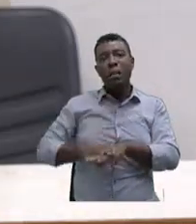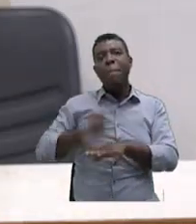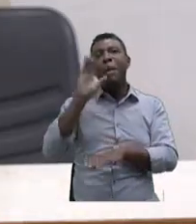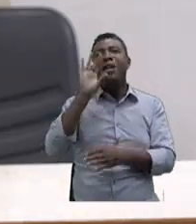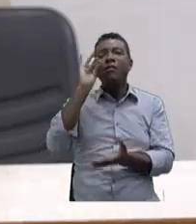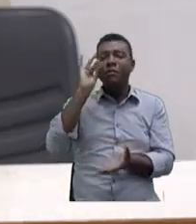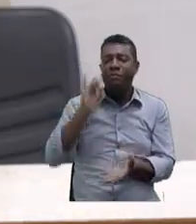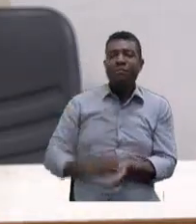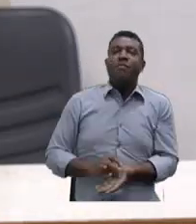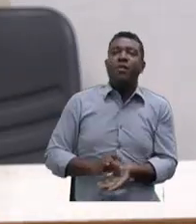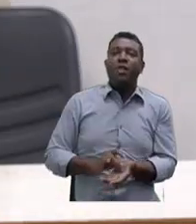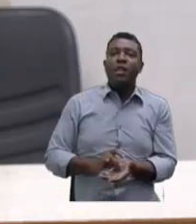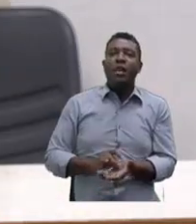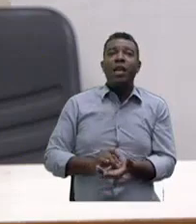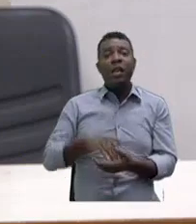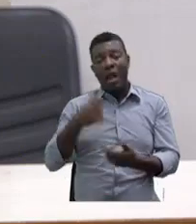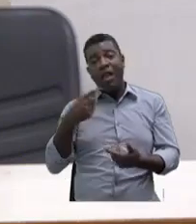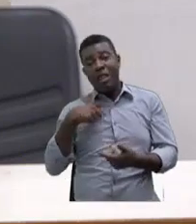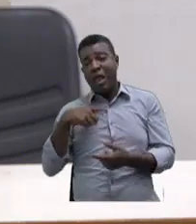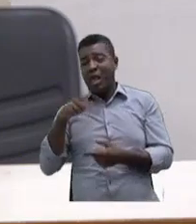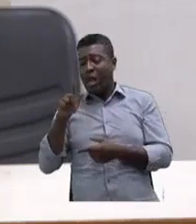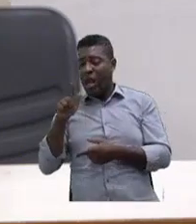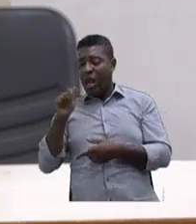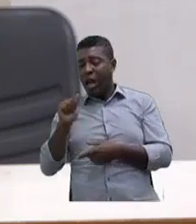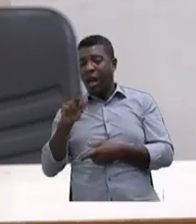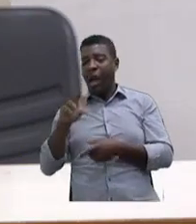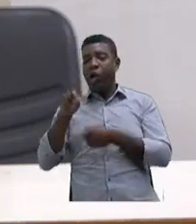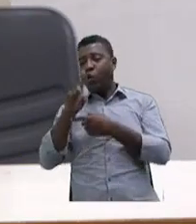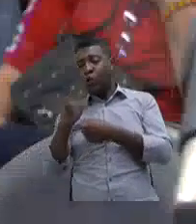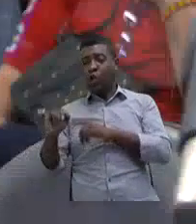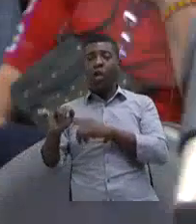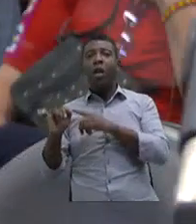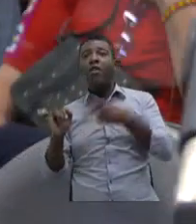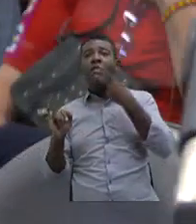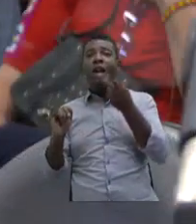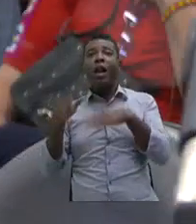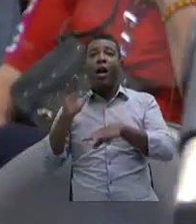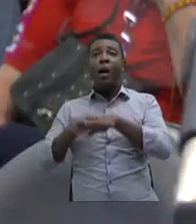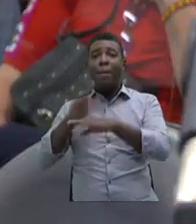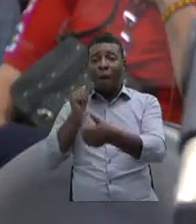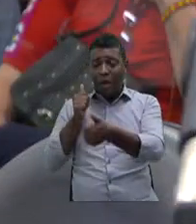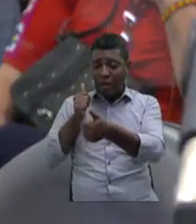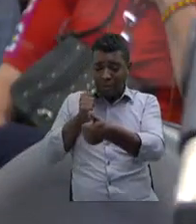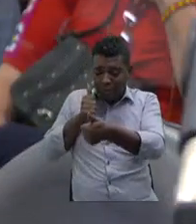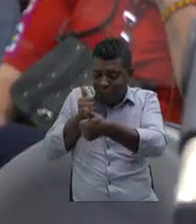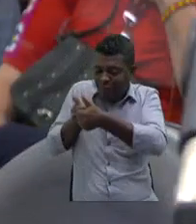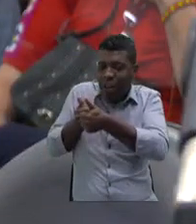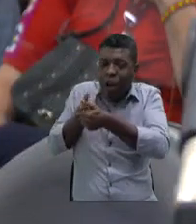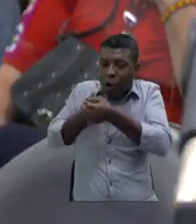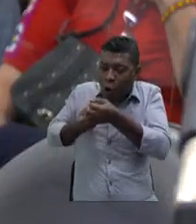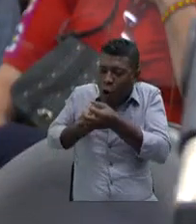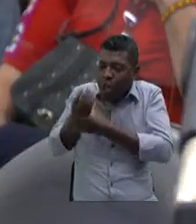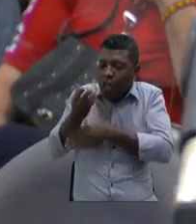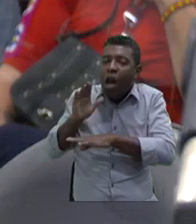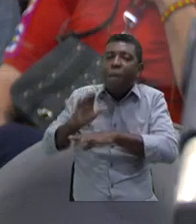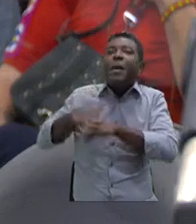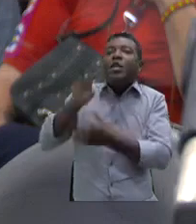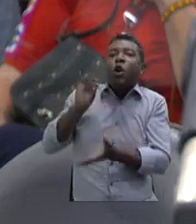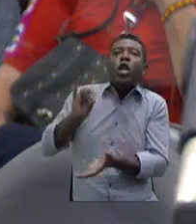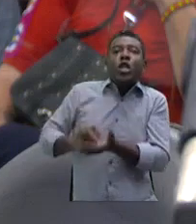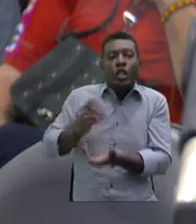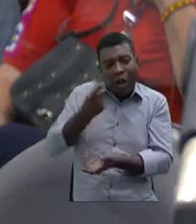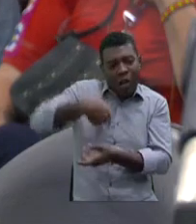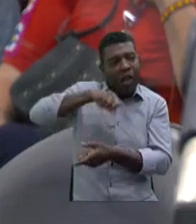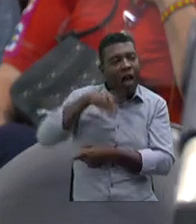que fala que quanto mais próximo das origens, mais originais nós temos, como que a lei vai chegar